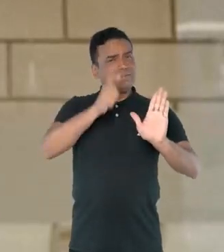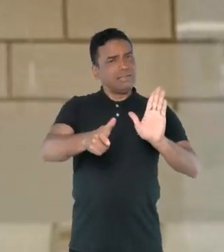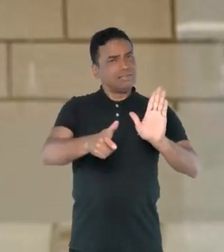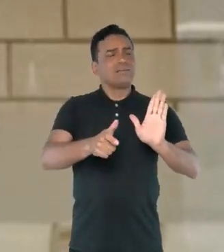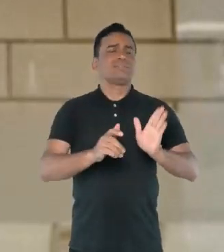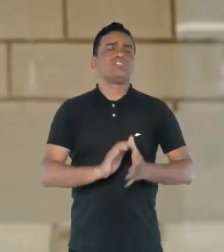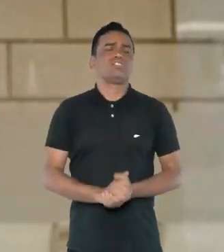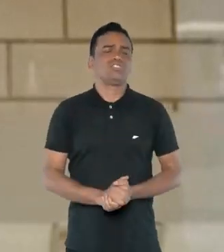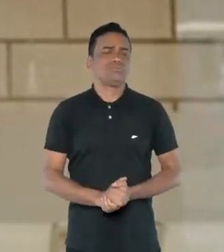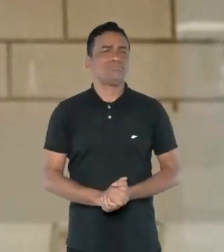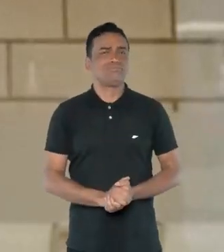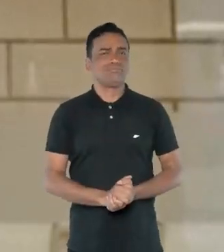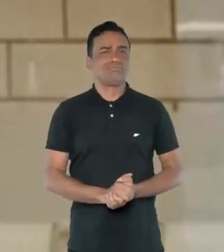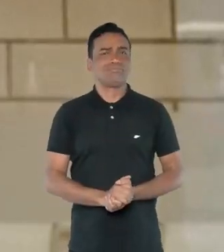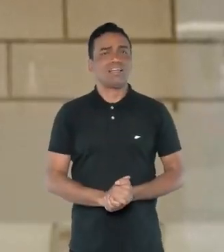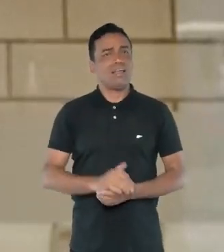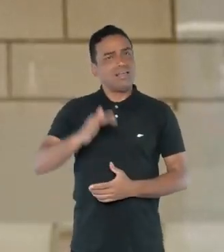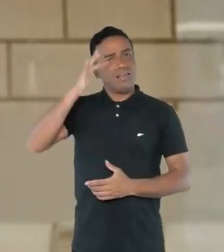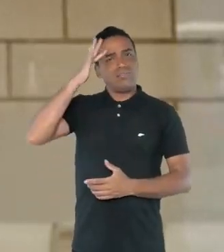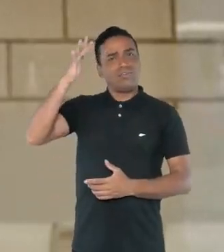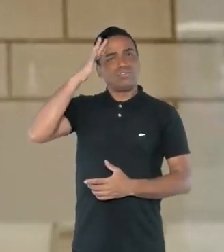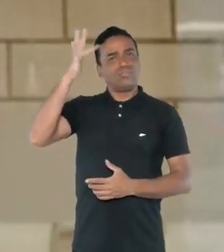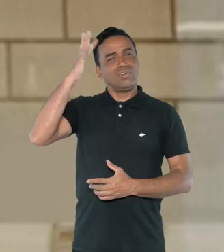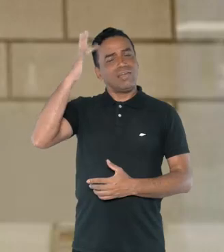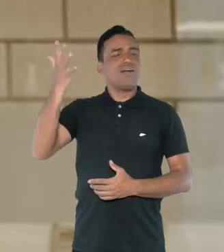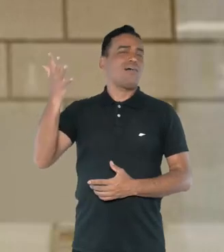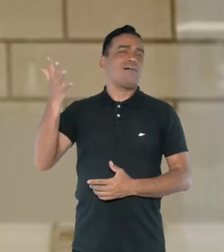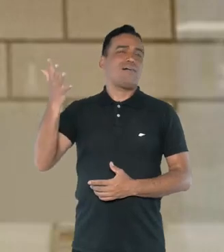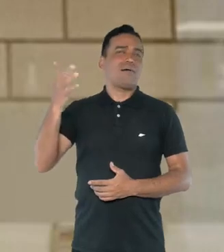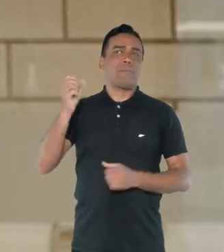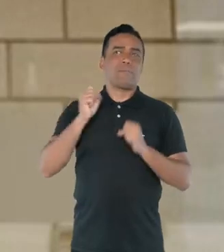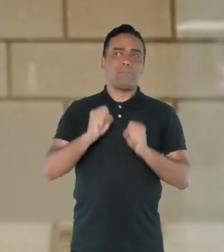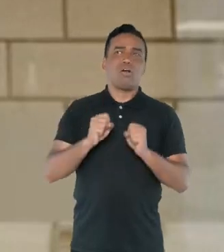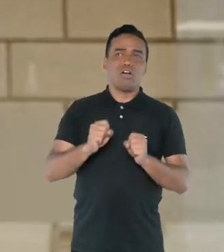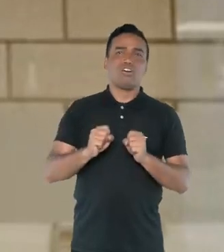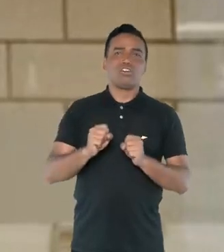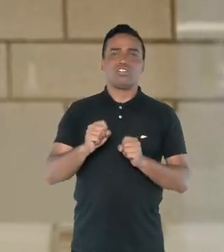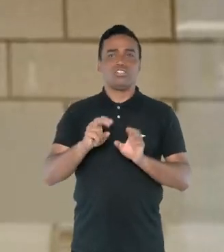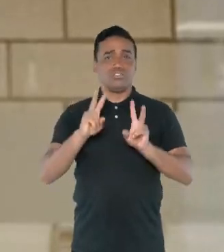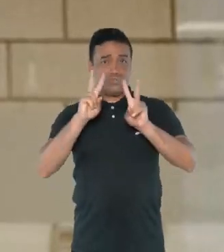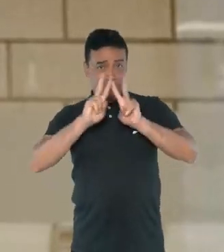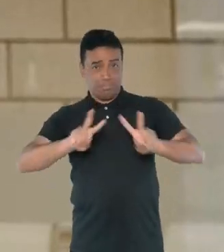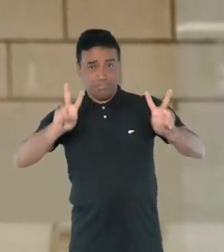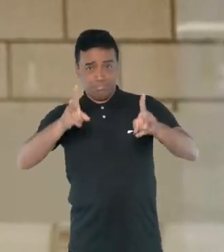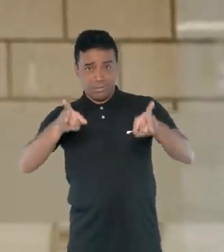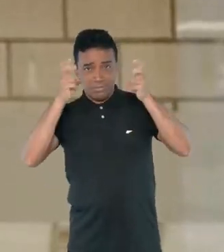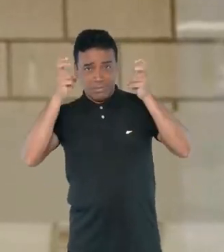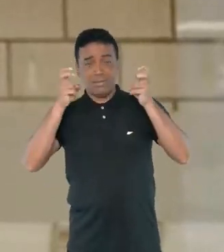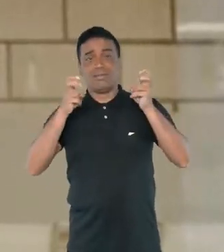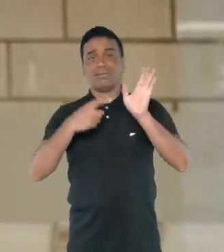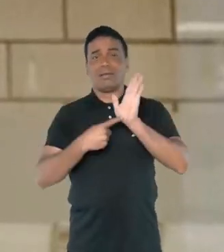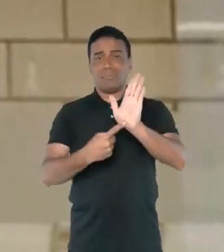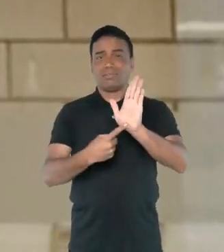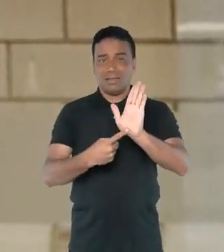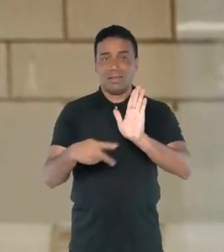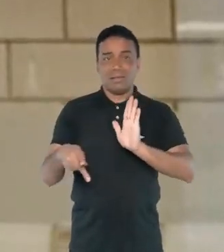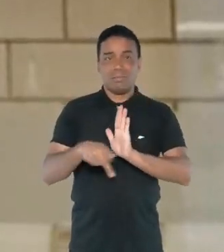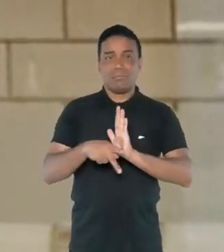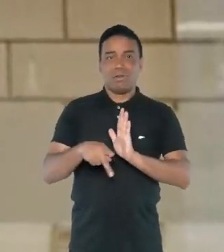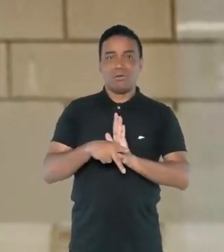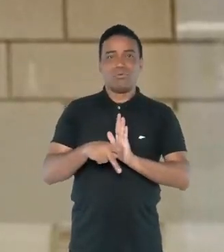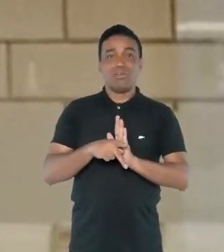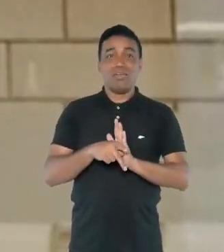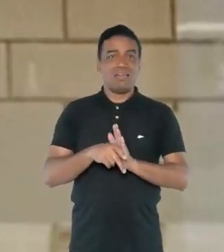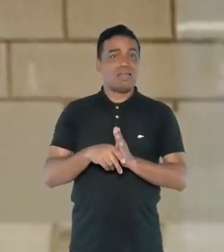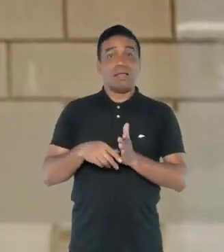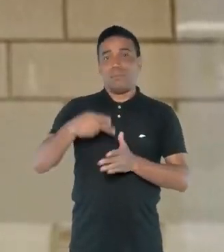falar, essa filosofia abstrusa, ela pode ser vista e representada ali como sendo obra de um